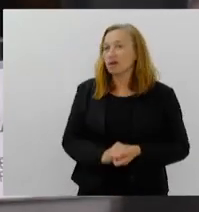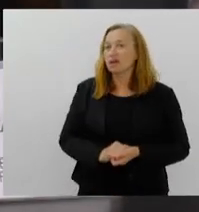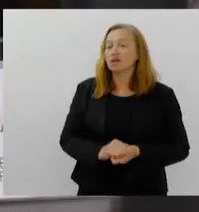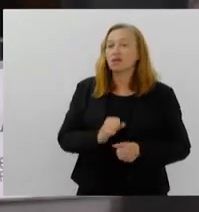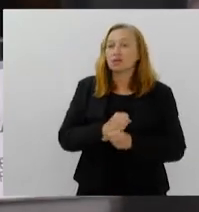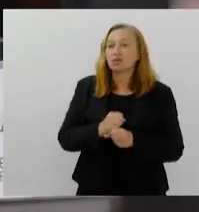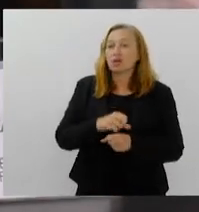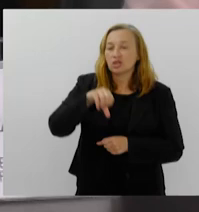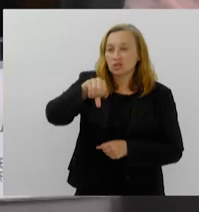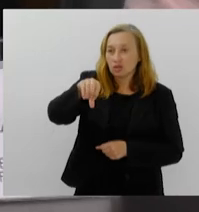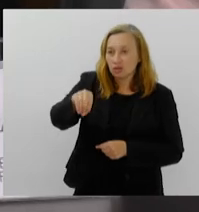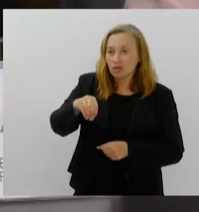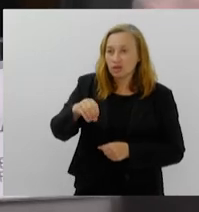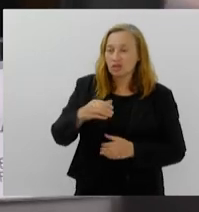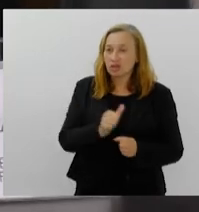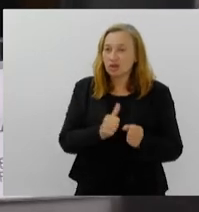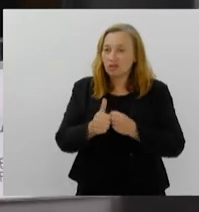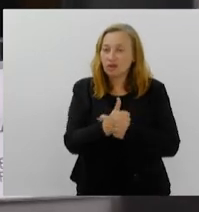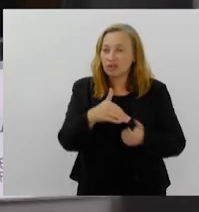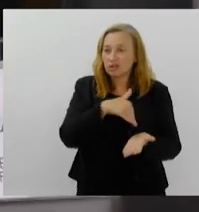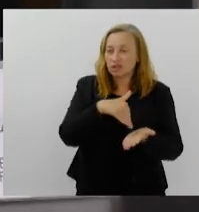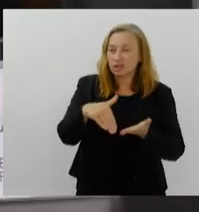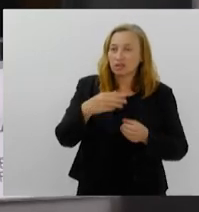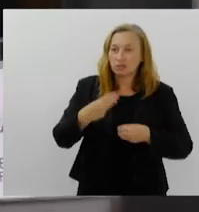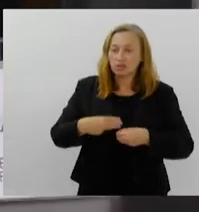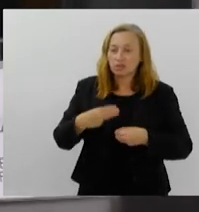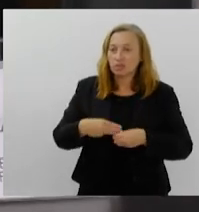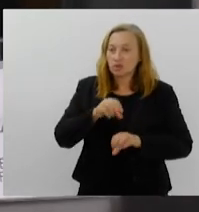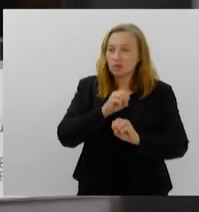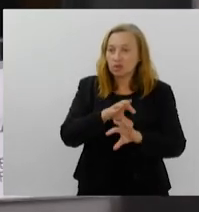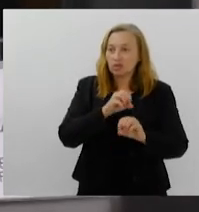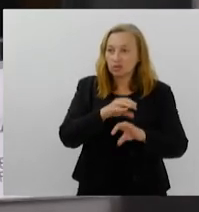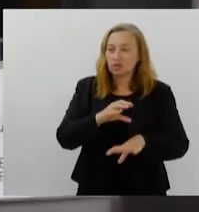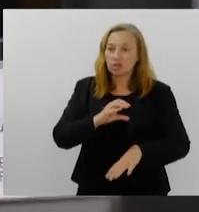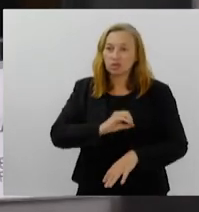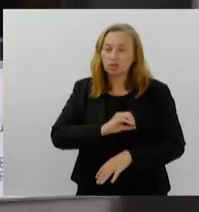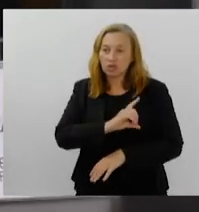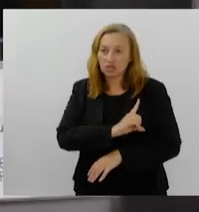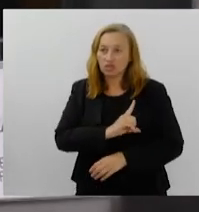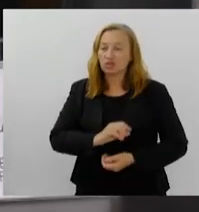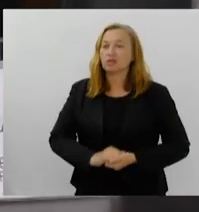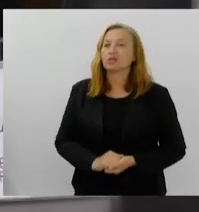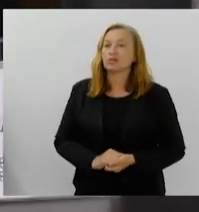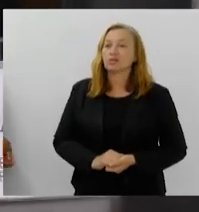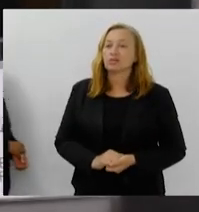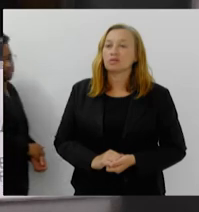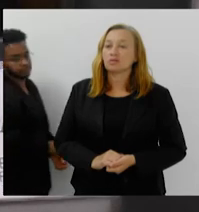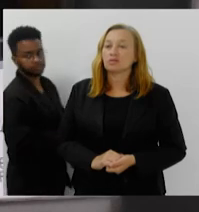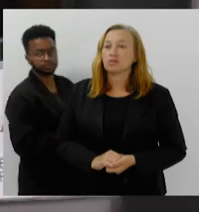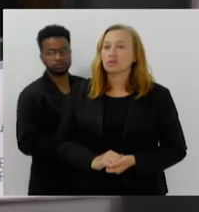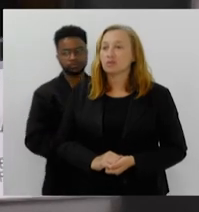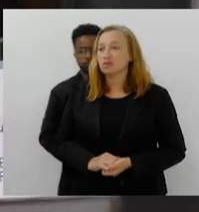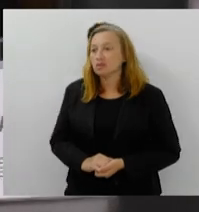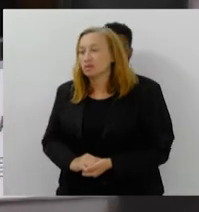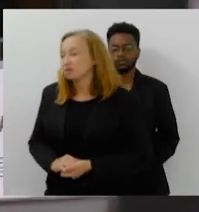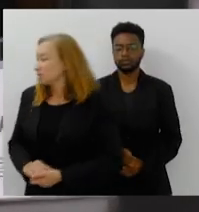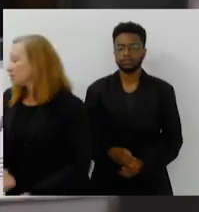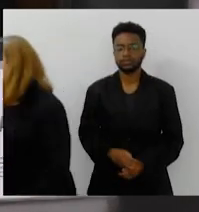de 90, quando estive à frente da Secretaria Municipal de Educação de Duque de Caxias, e o recebi